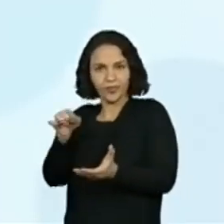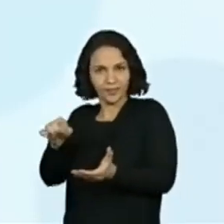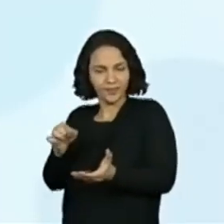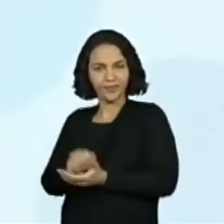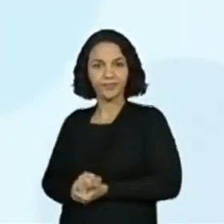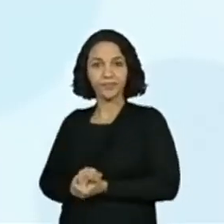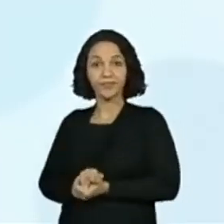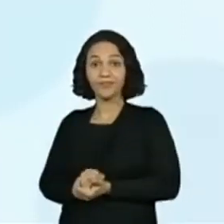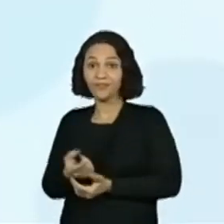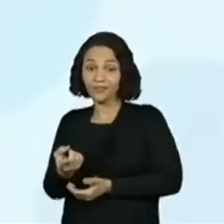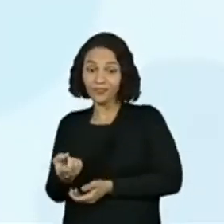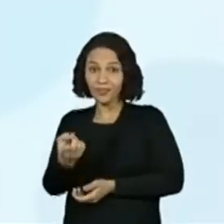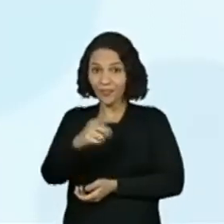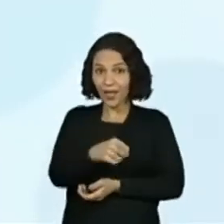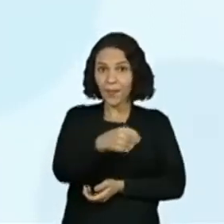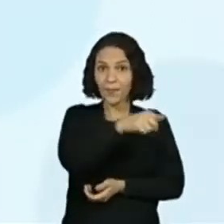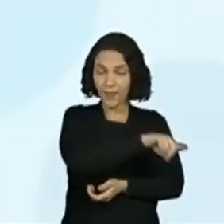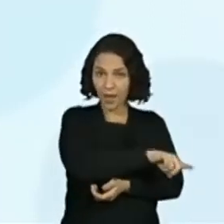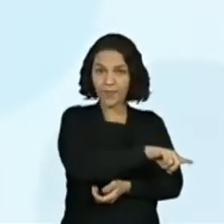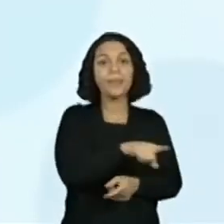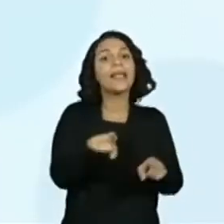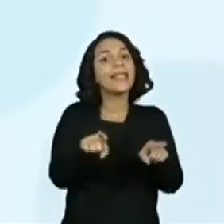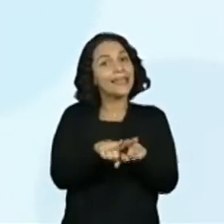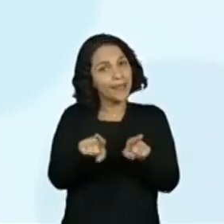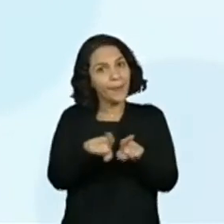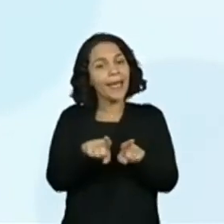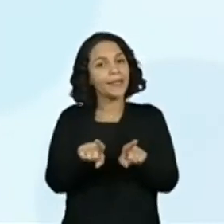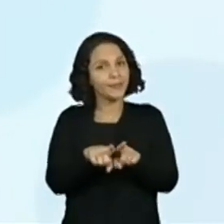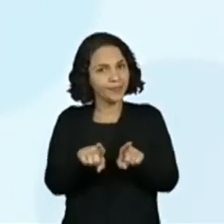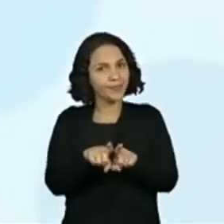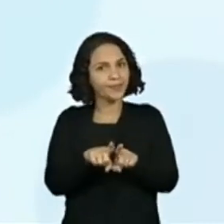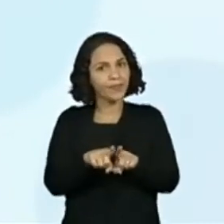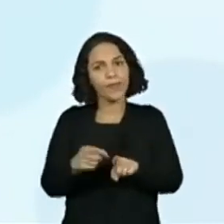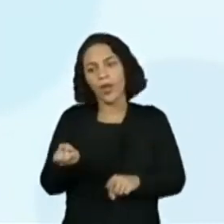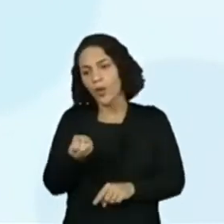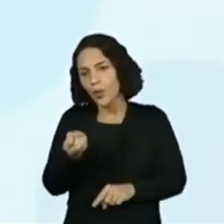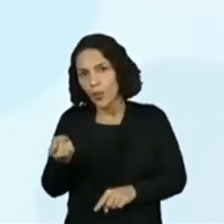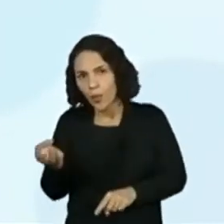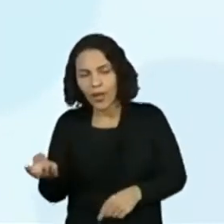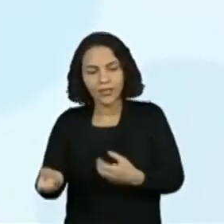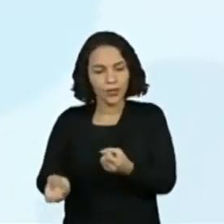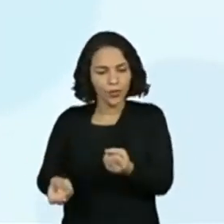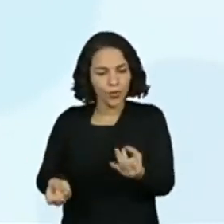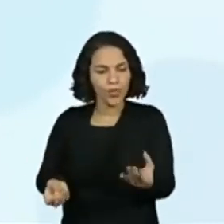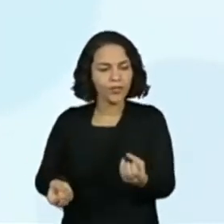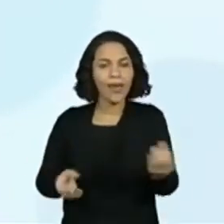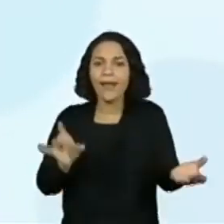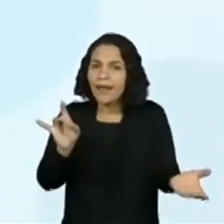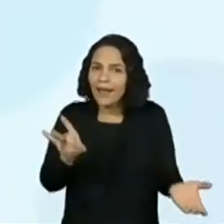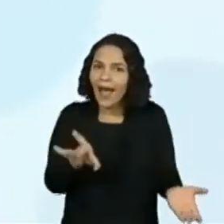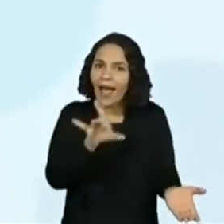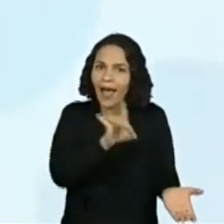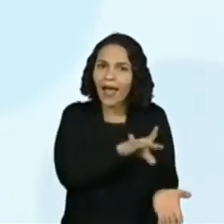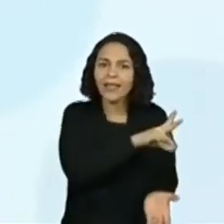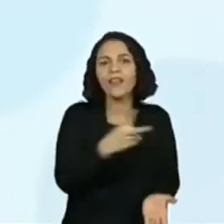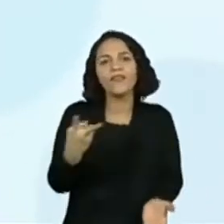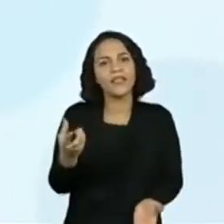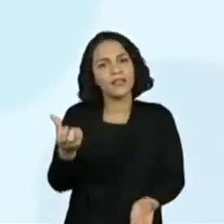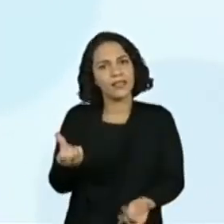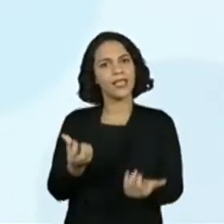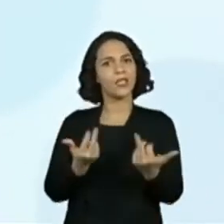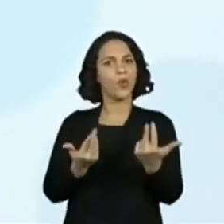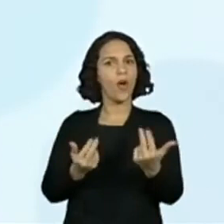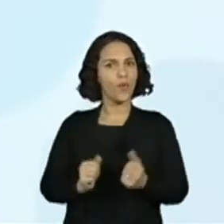E nas bandejas seguintes, nas outras duas, nós em cada também, uma delas, temos também 26 lembrancinhas.